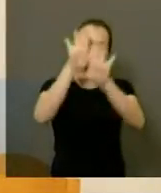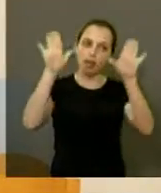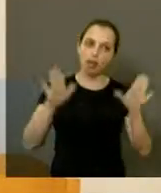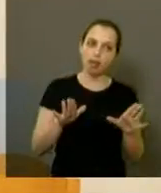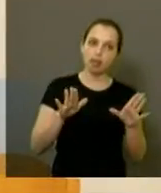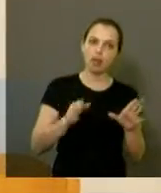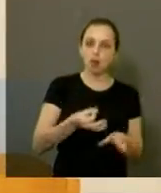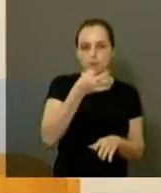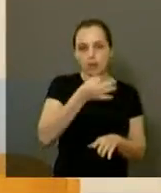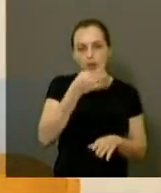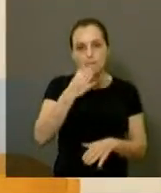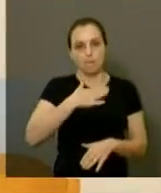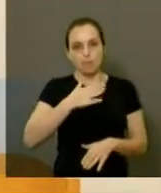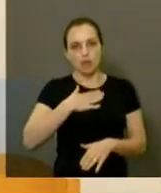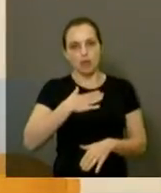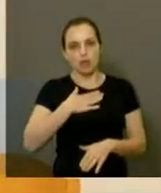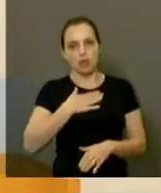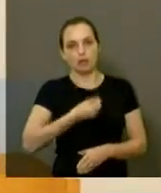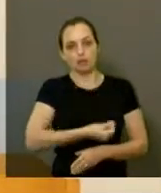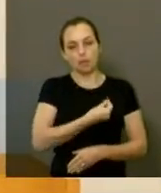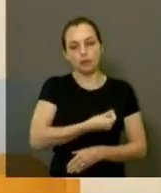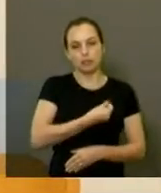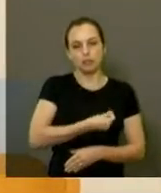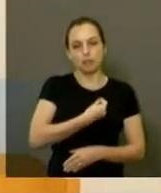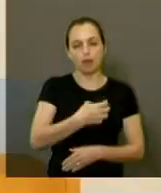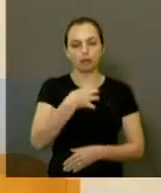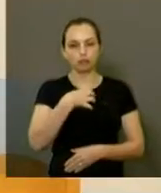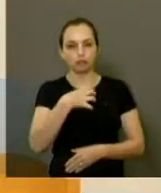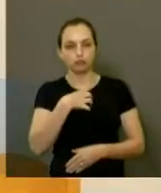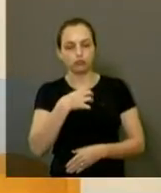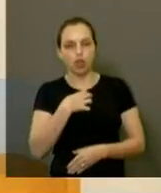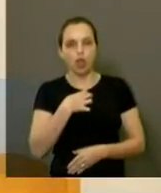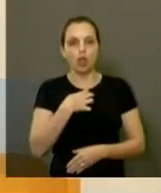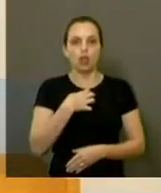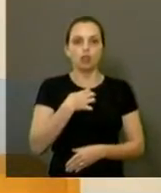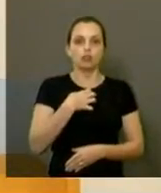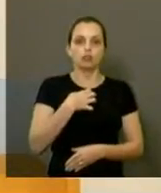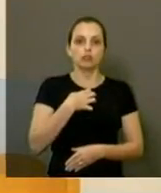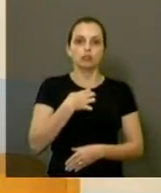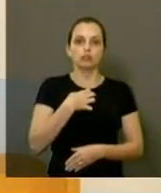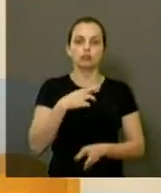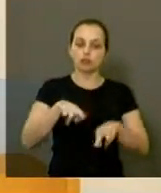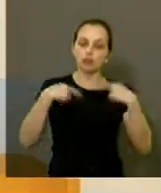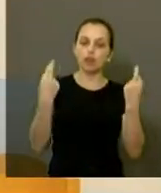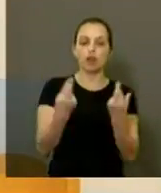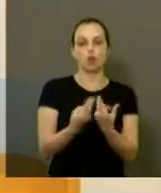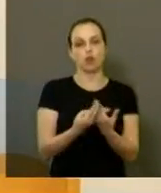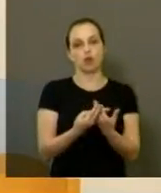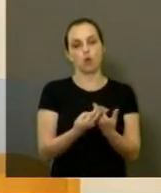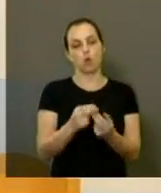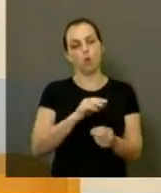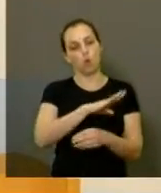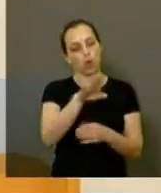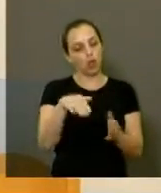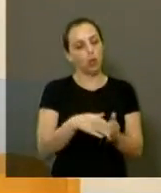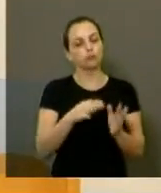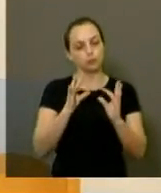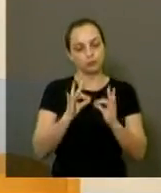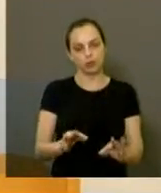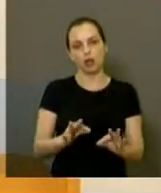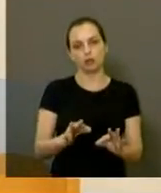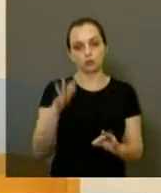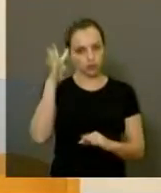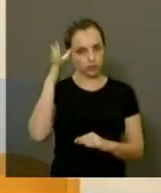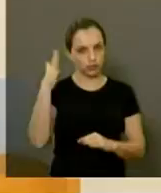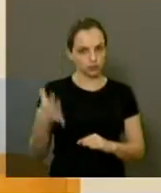oposição, que achavam que nós não deveríamos participar de um jogo onde já sabia o resultado, né, onde as cartas já estavam marcadas, onde a